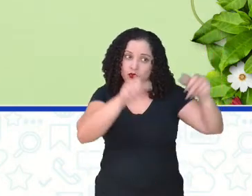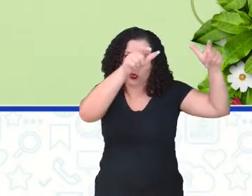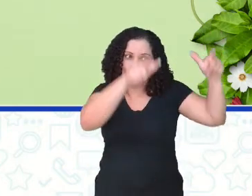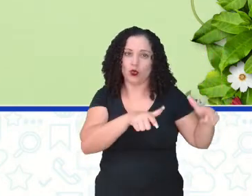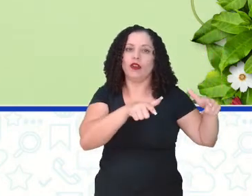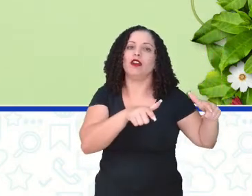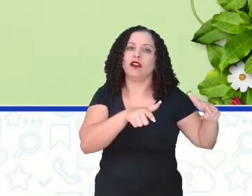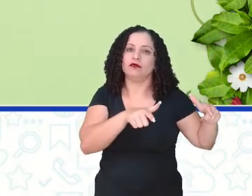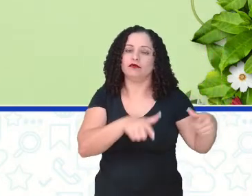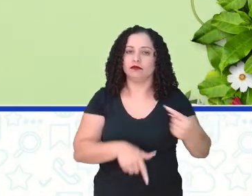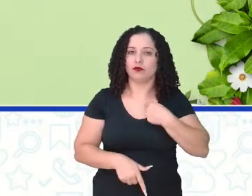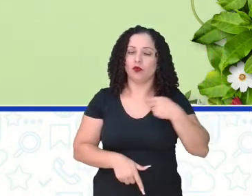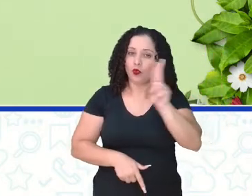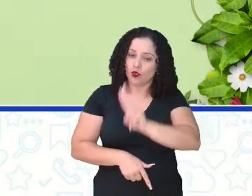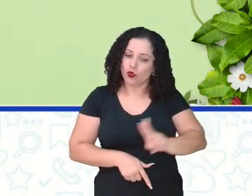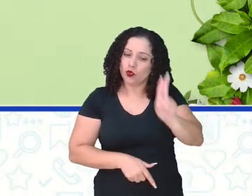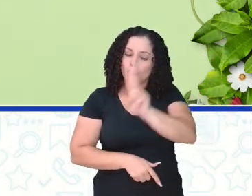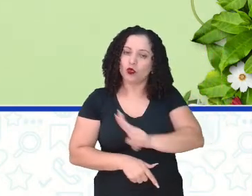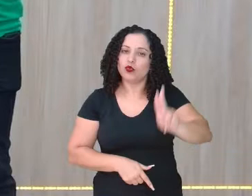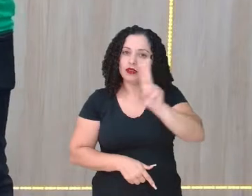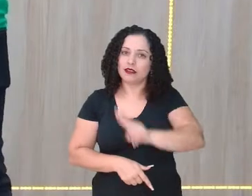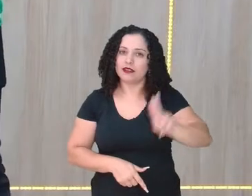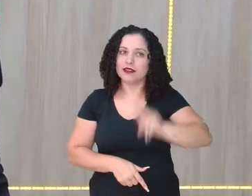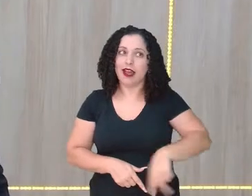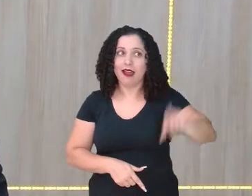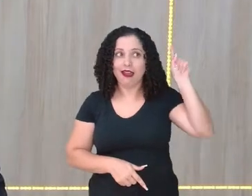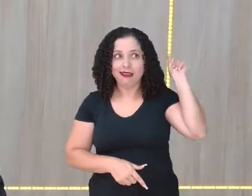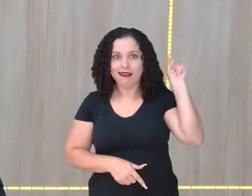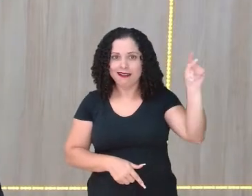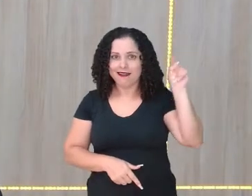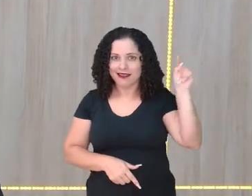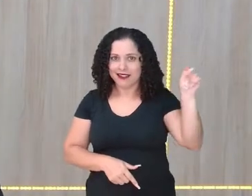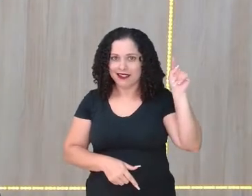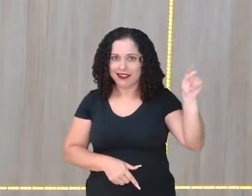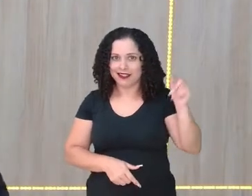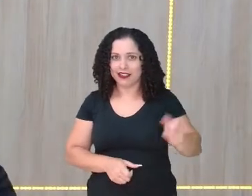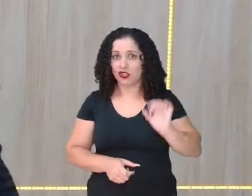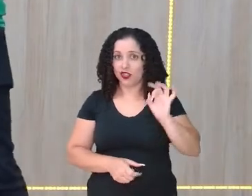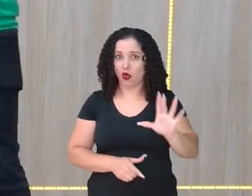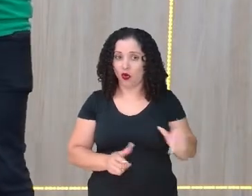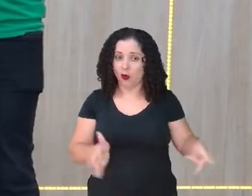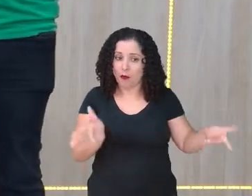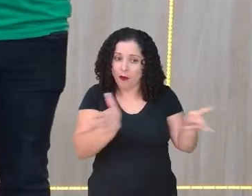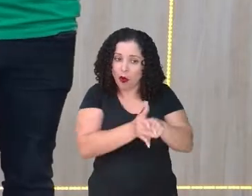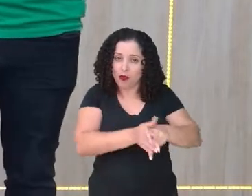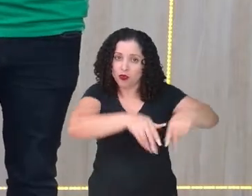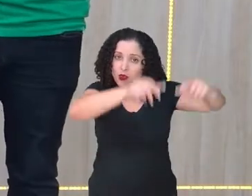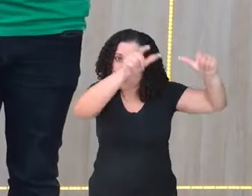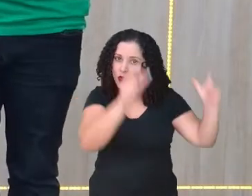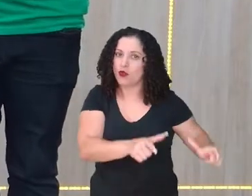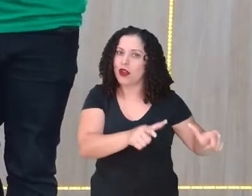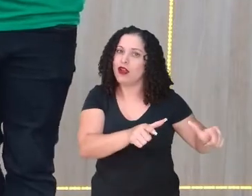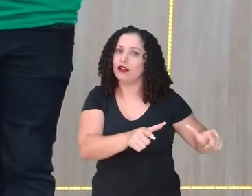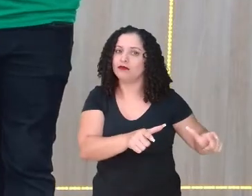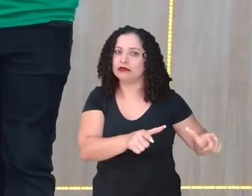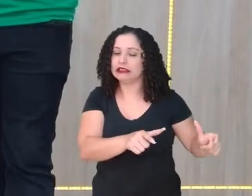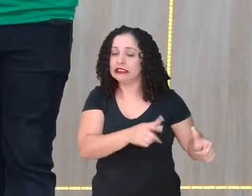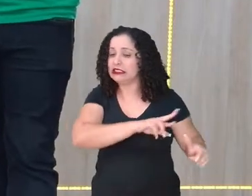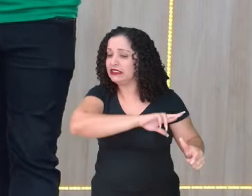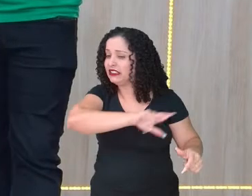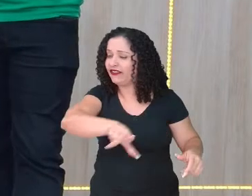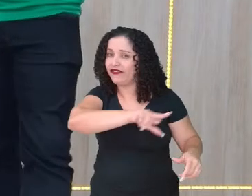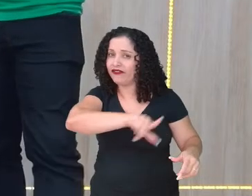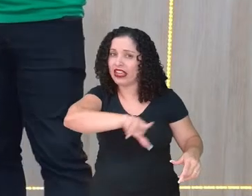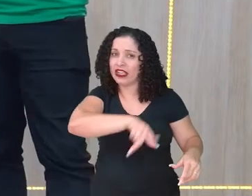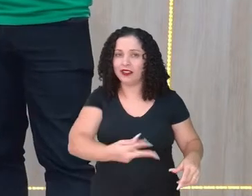só posso usar advérbio de lugar numa situação de lugar. Se não tiver lugar aí na coisa, eu não